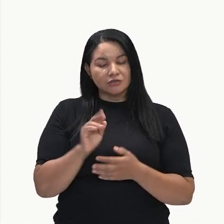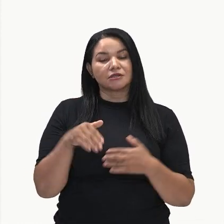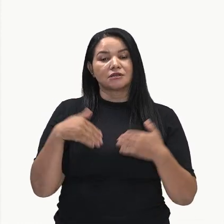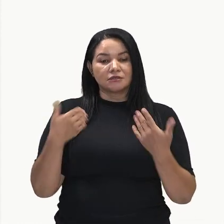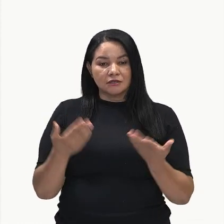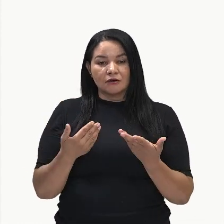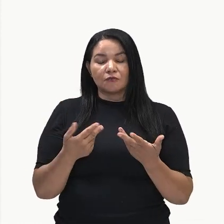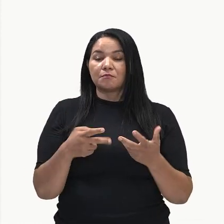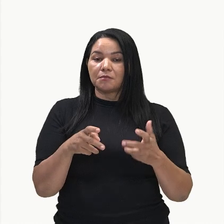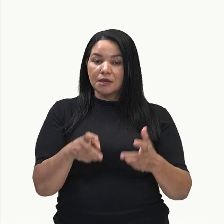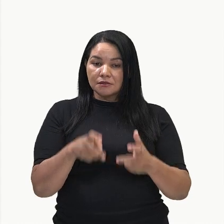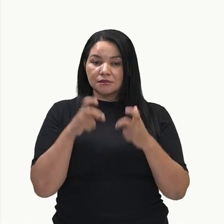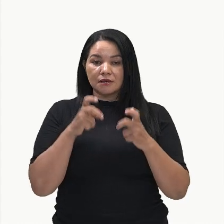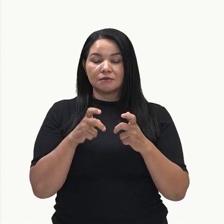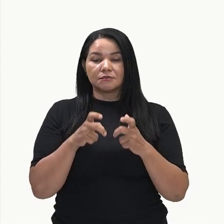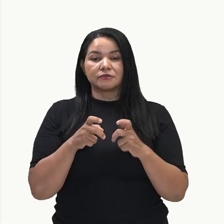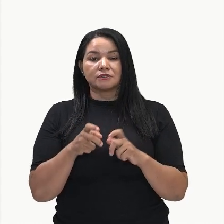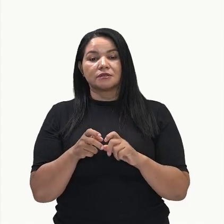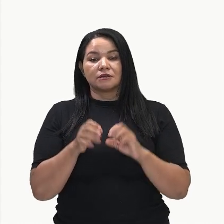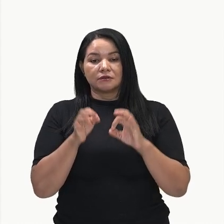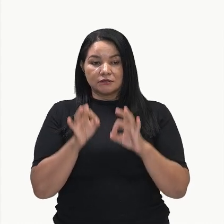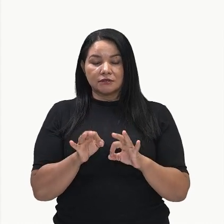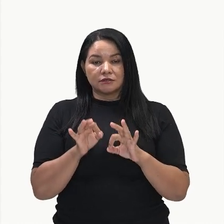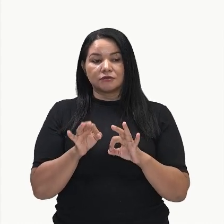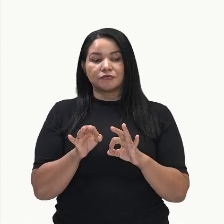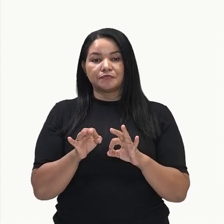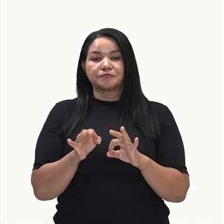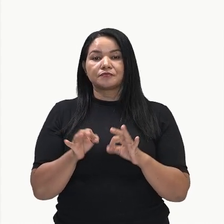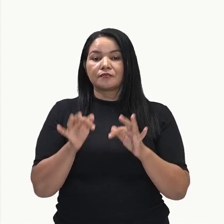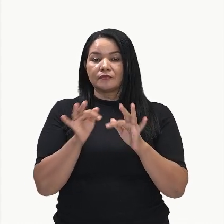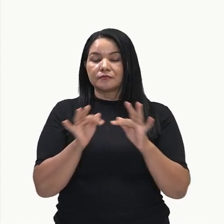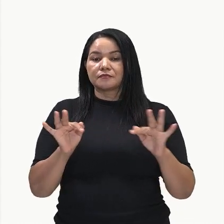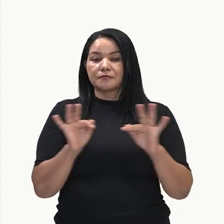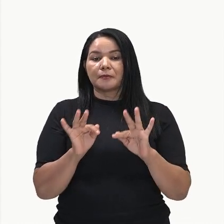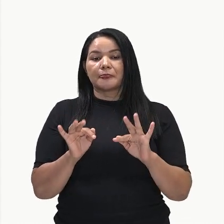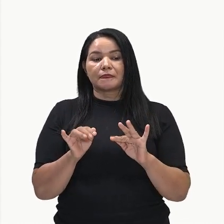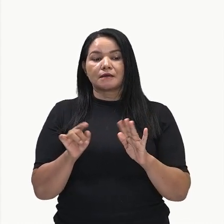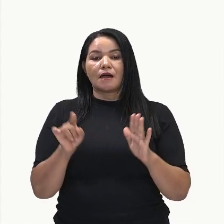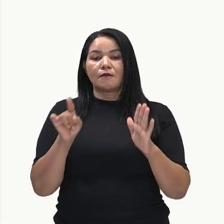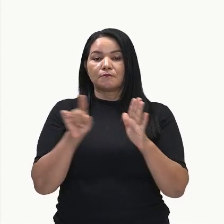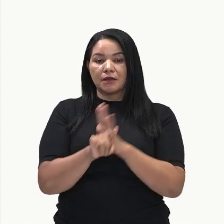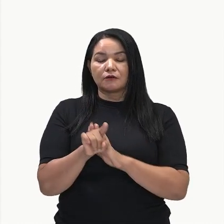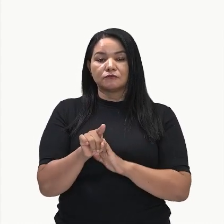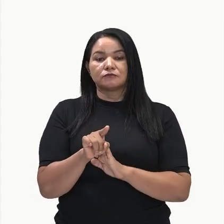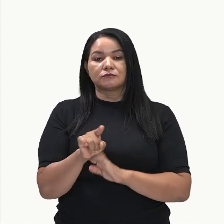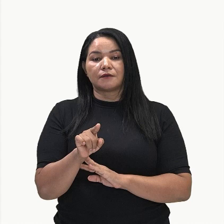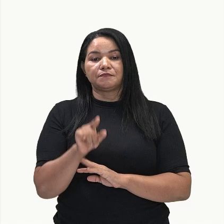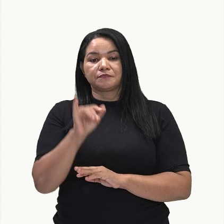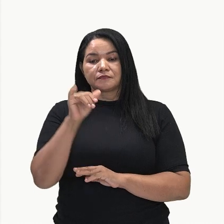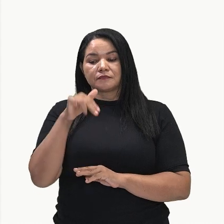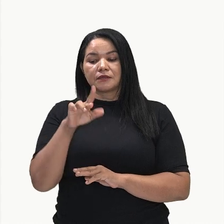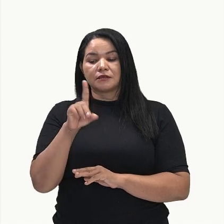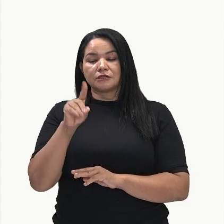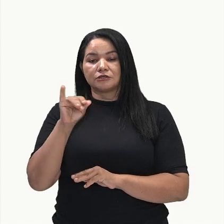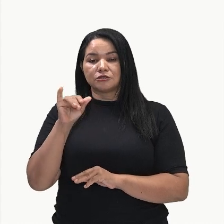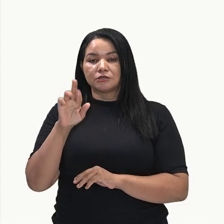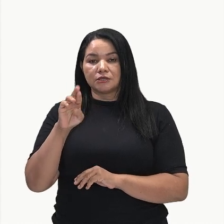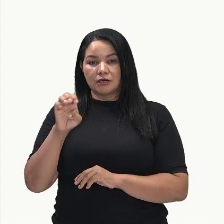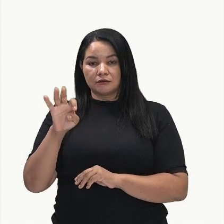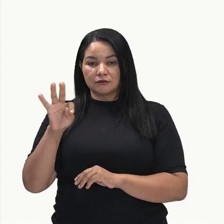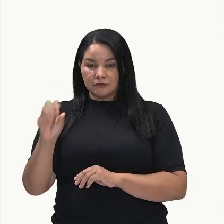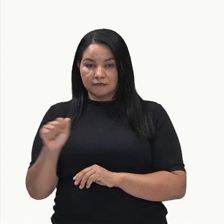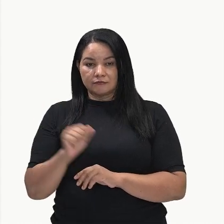uma afirmação, mas, na verdade, é uma pergunta indireta. Agora vocês entenderam, né? A